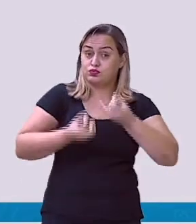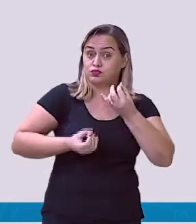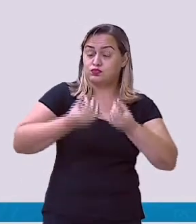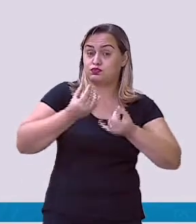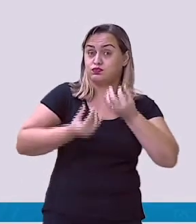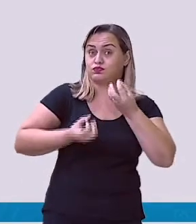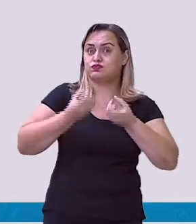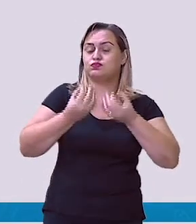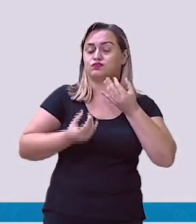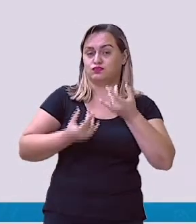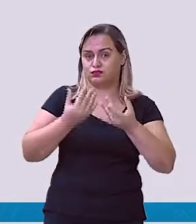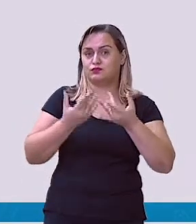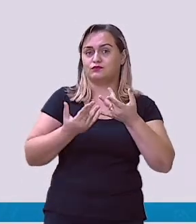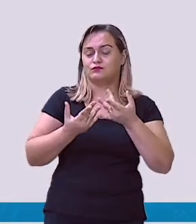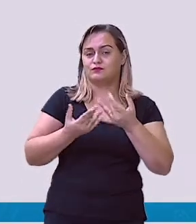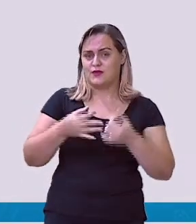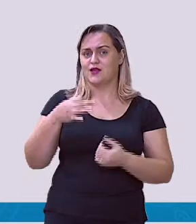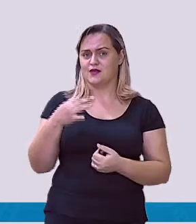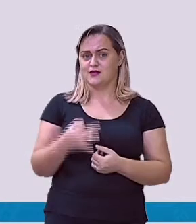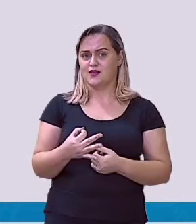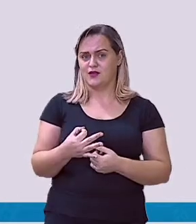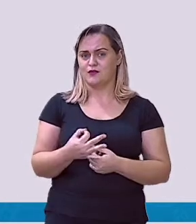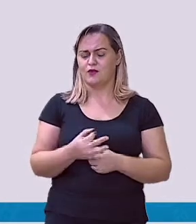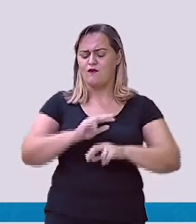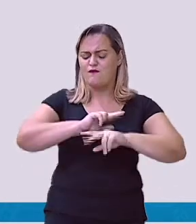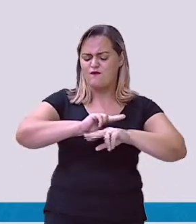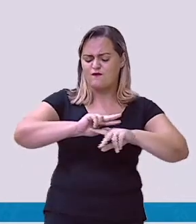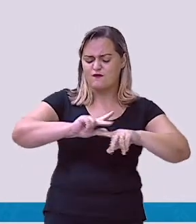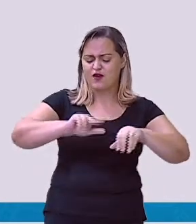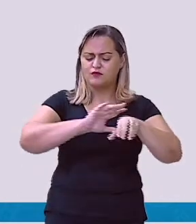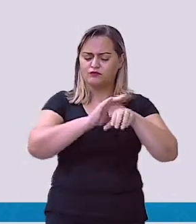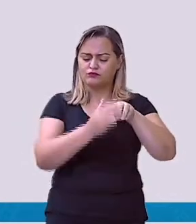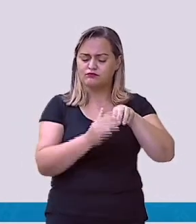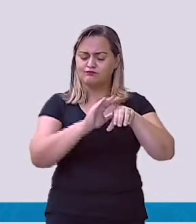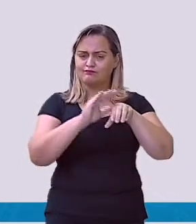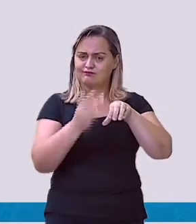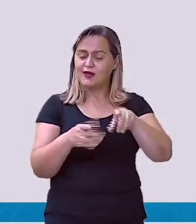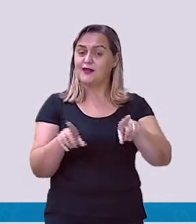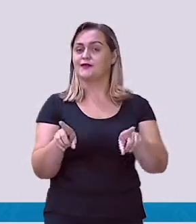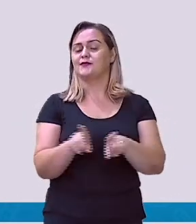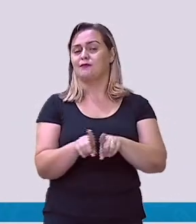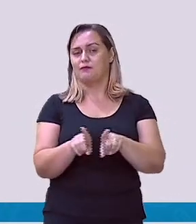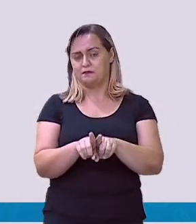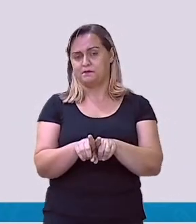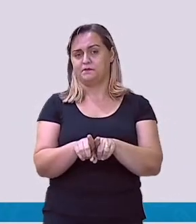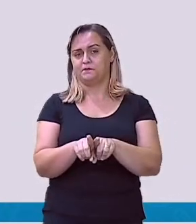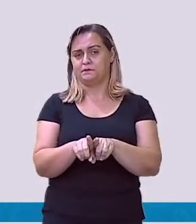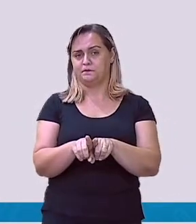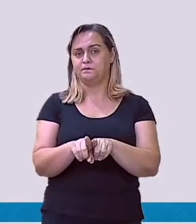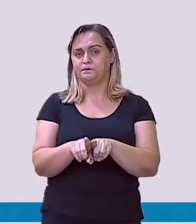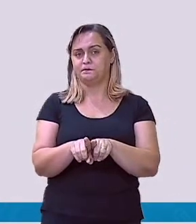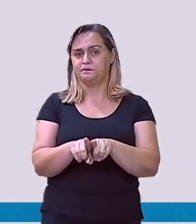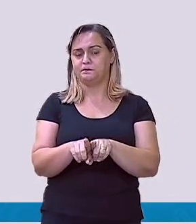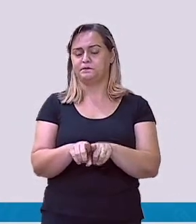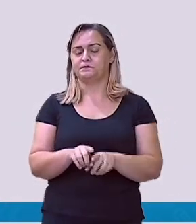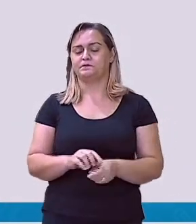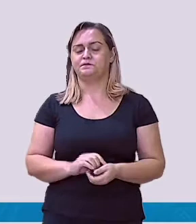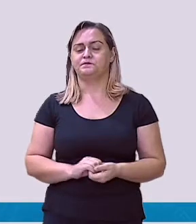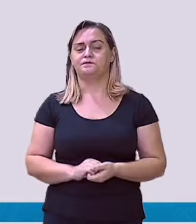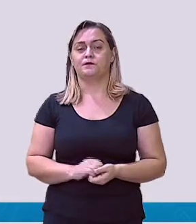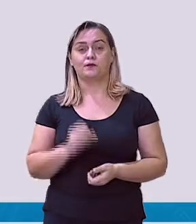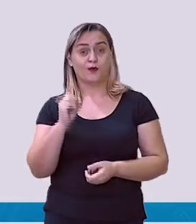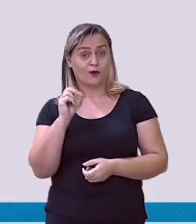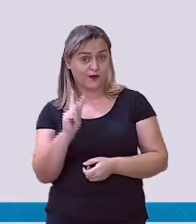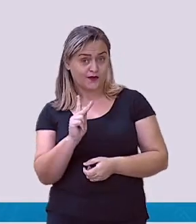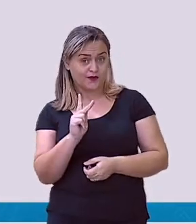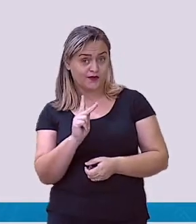das diversas e diferentes camadas que compõem a atmosfera. Ok,